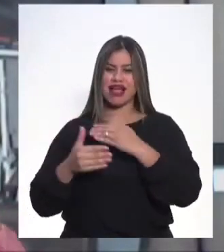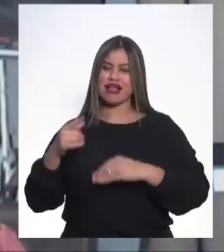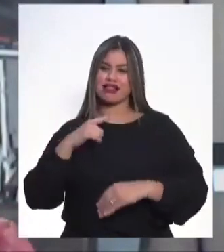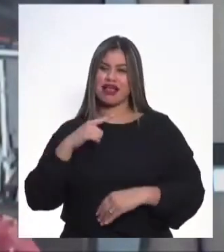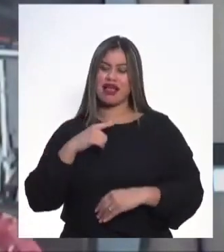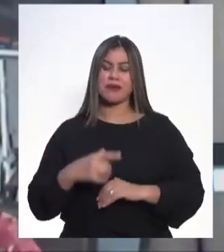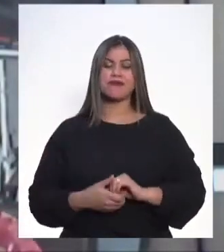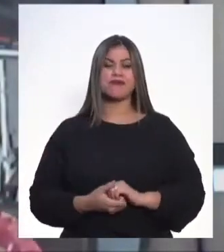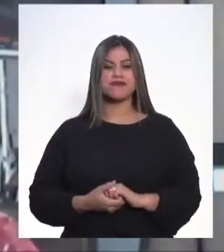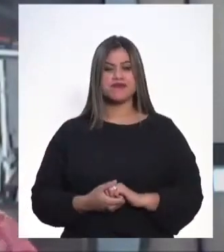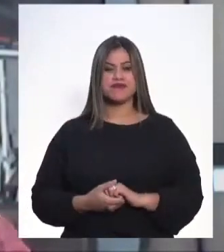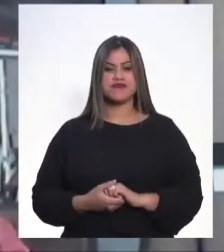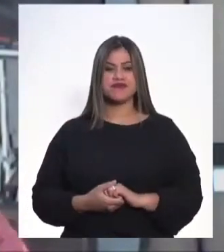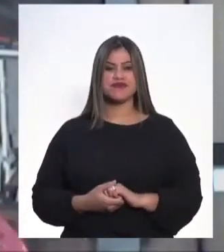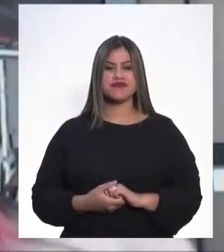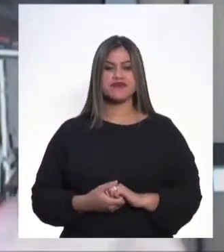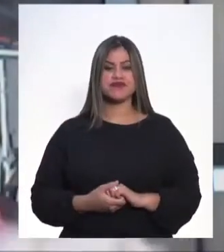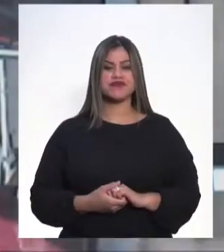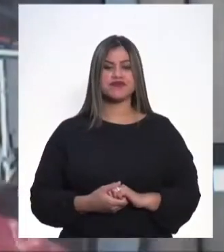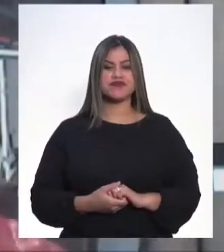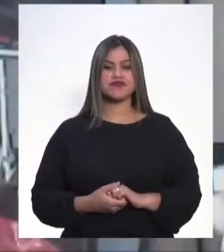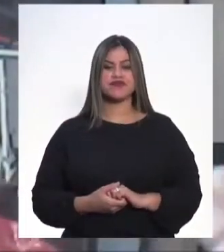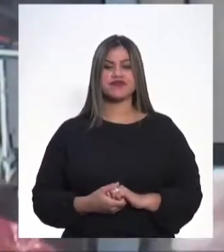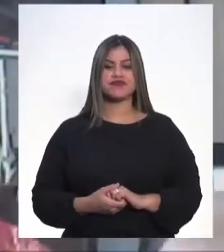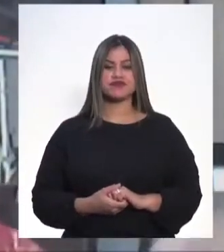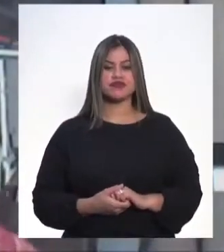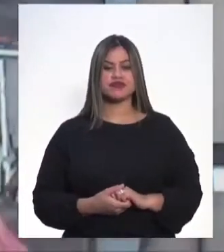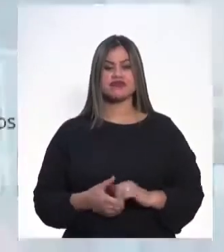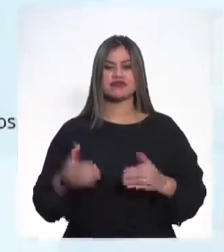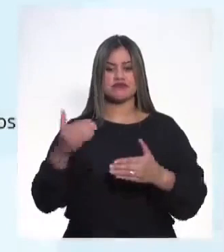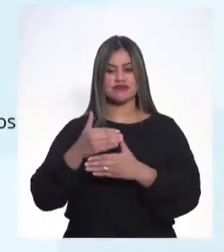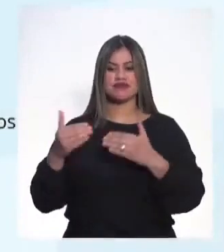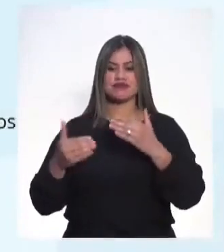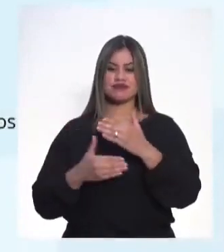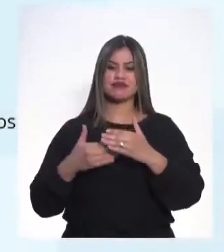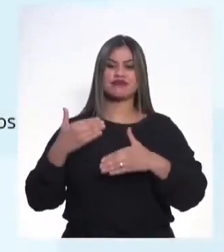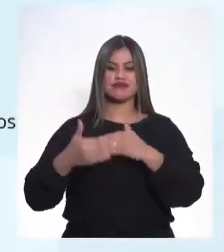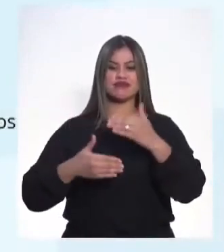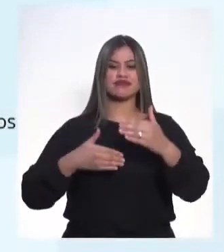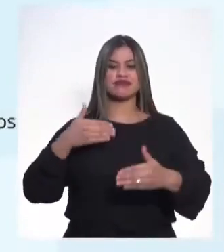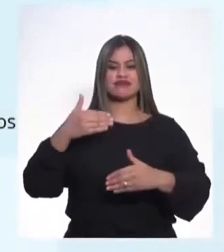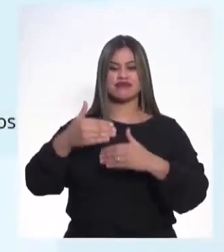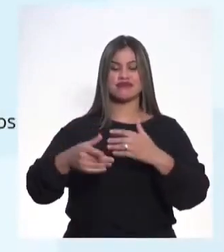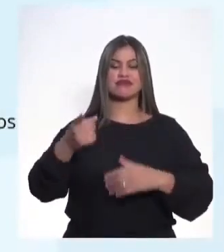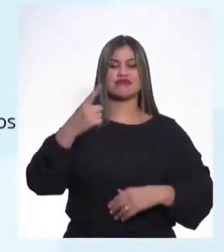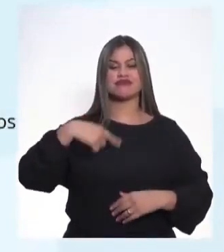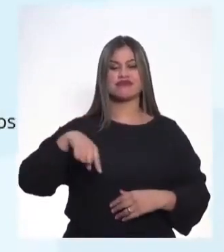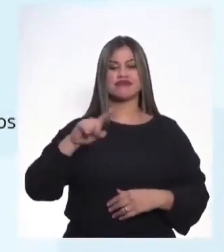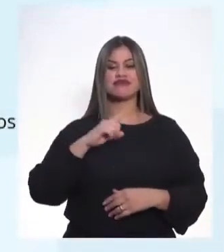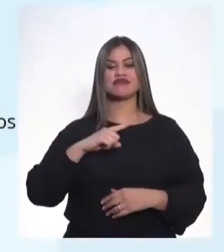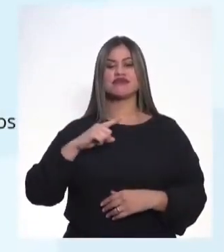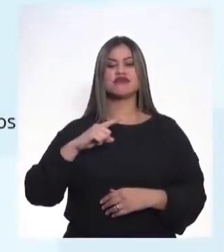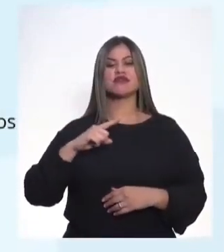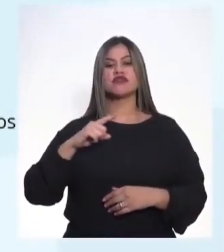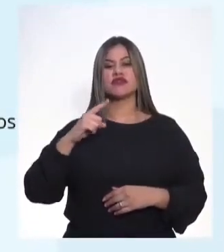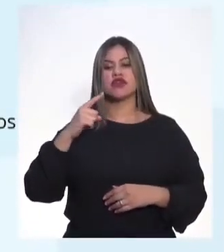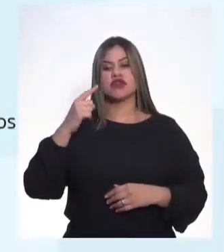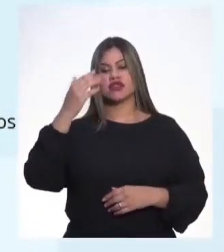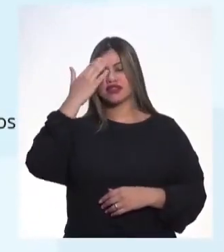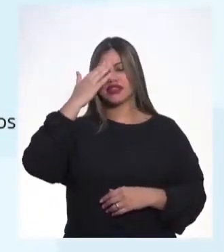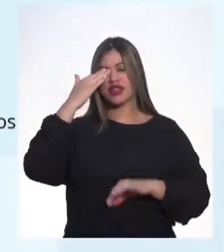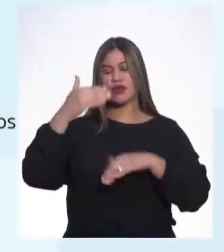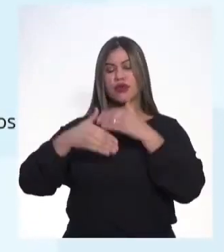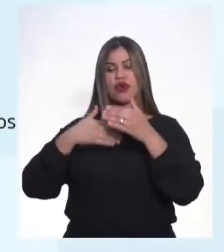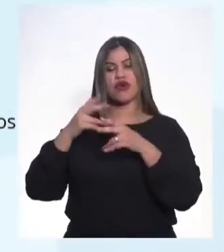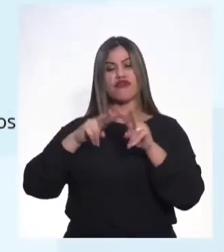vocês. E agora vamos passar aí por uma sequência de slides para a gente tornar mais, né, visual esse